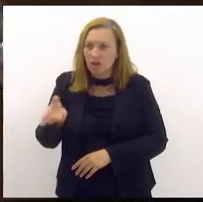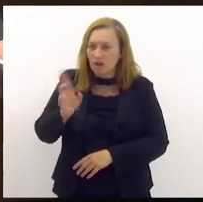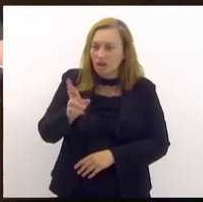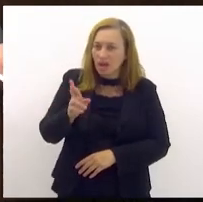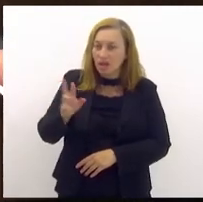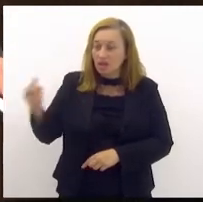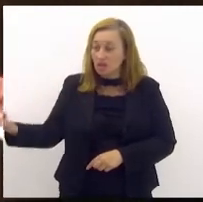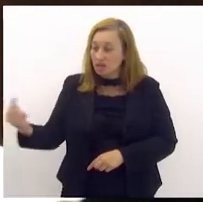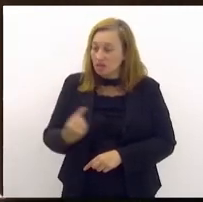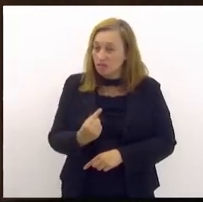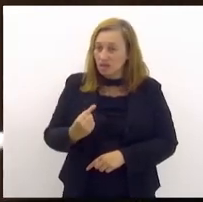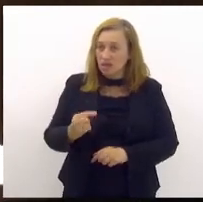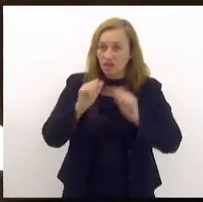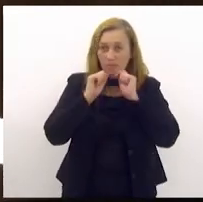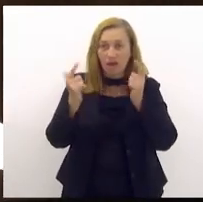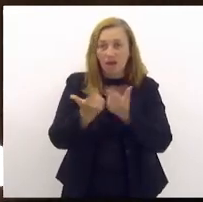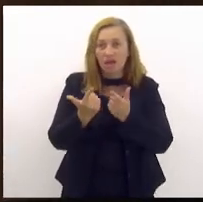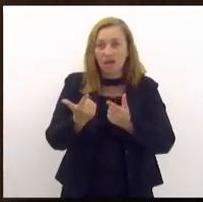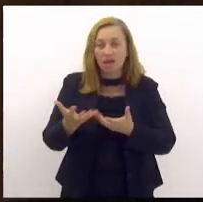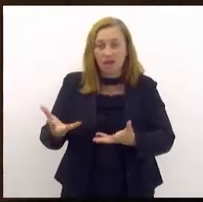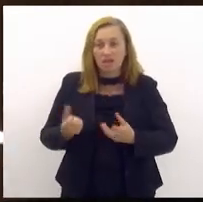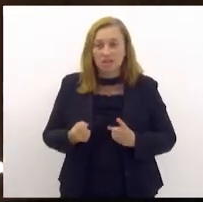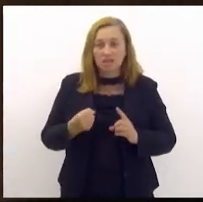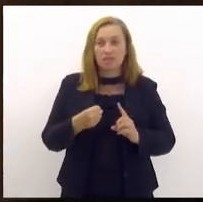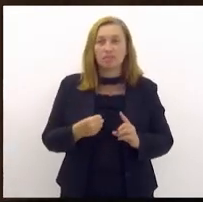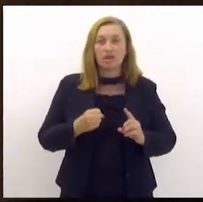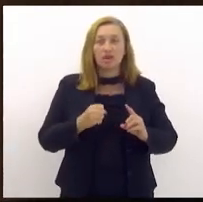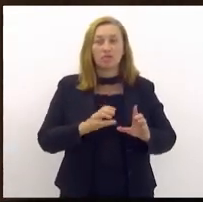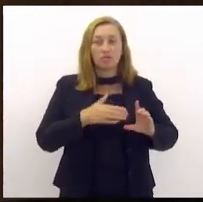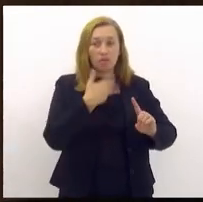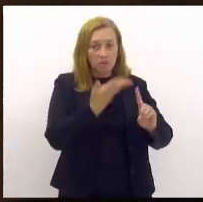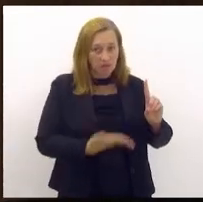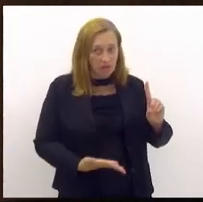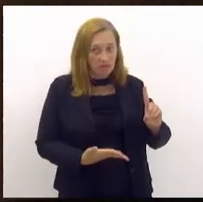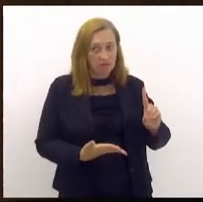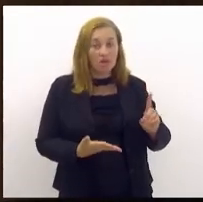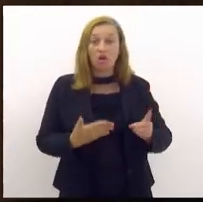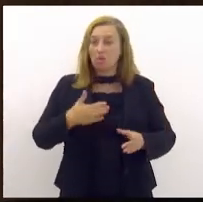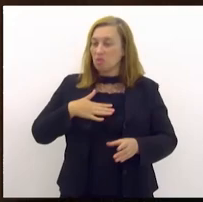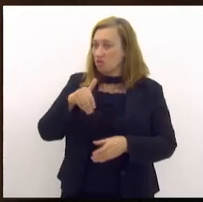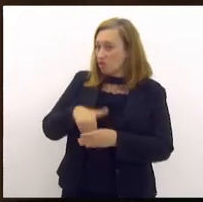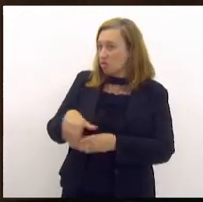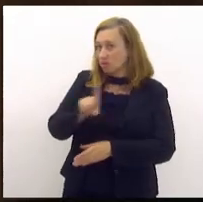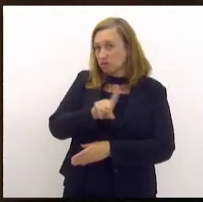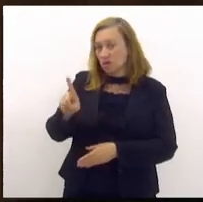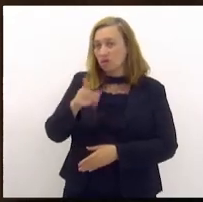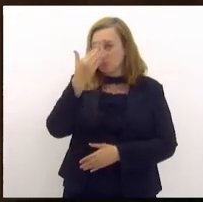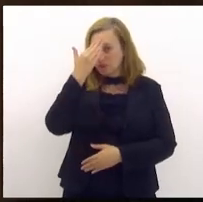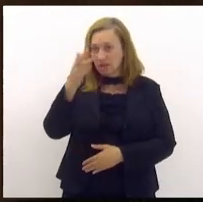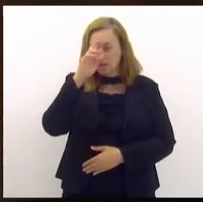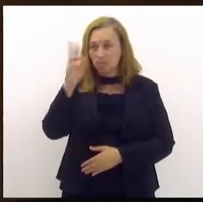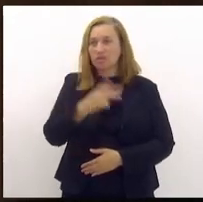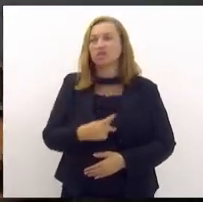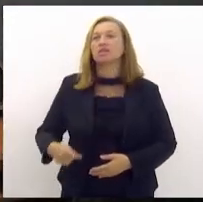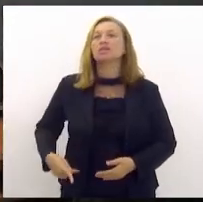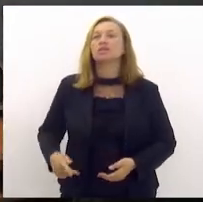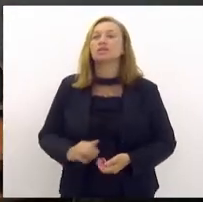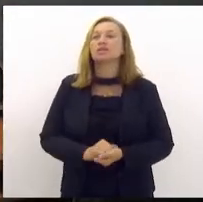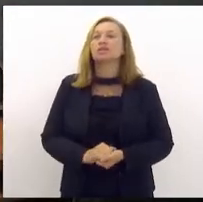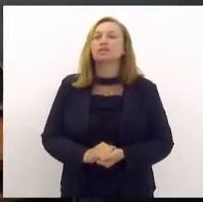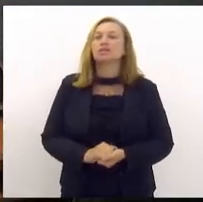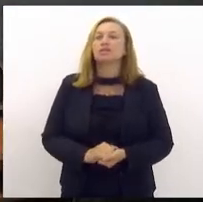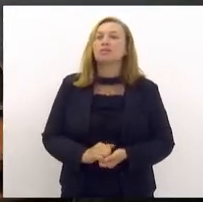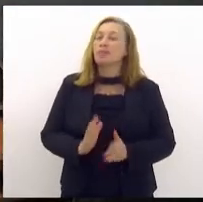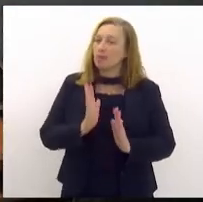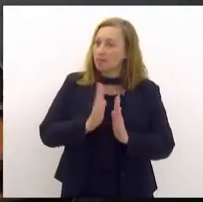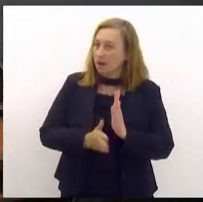Assembleia Legislativa receber um prêmio, sinceramente, com o meu voto, não. Muito obrigado, presidente. Presidente,